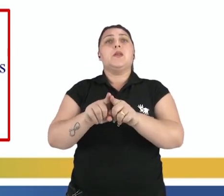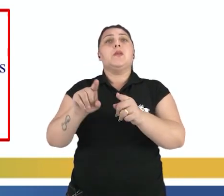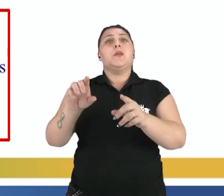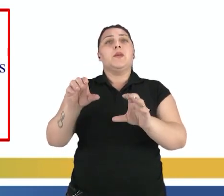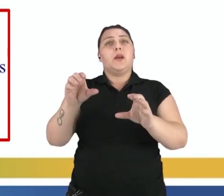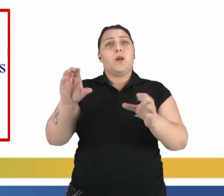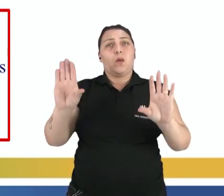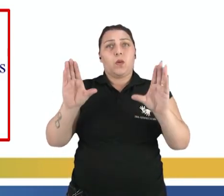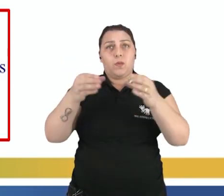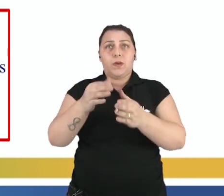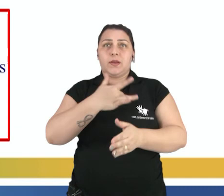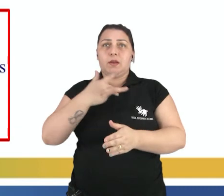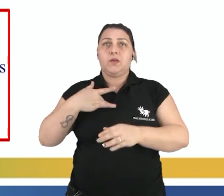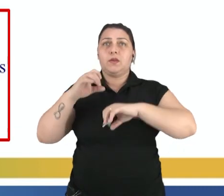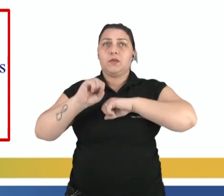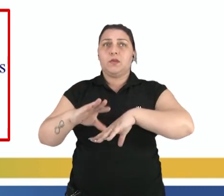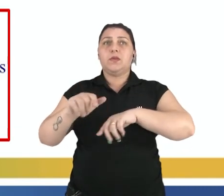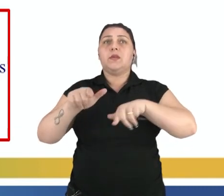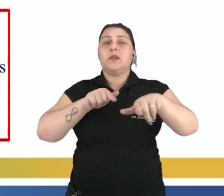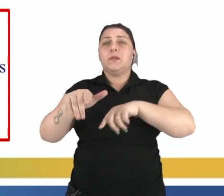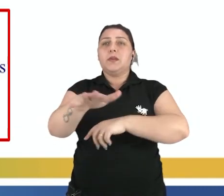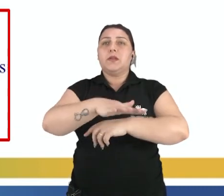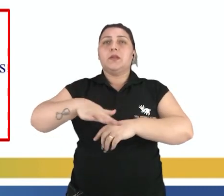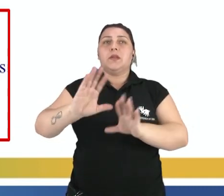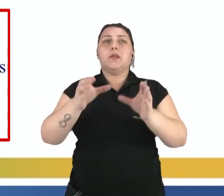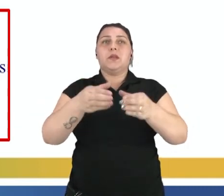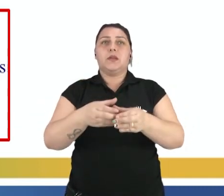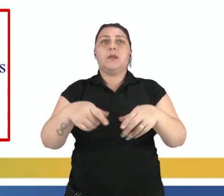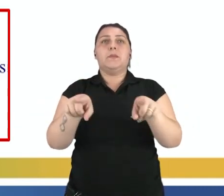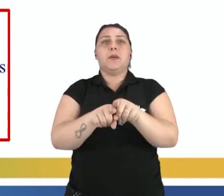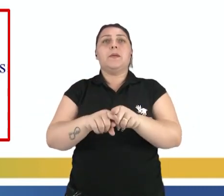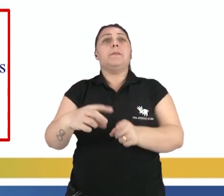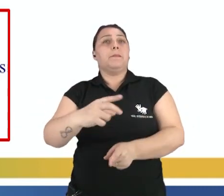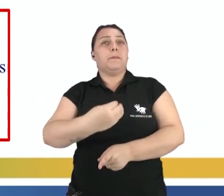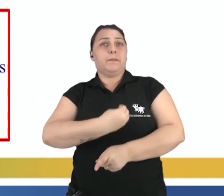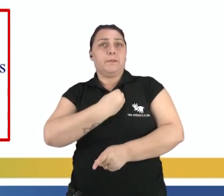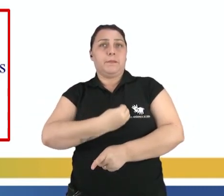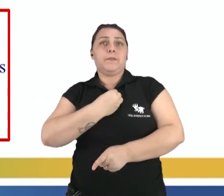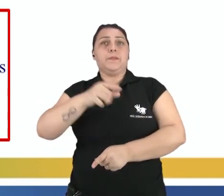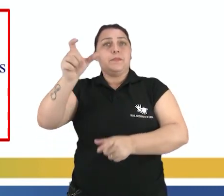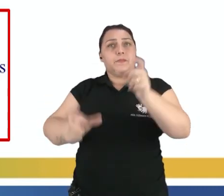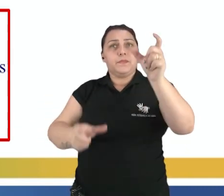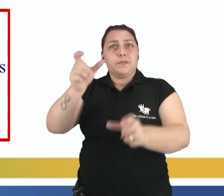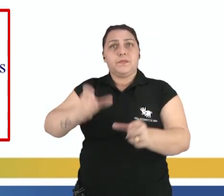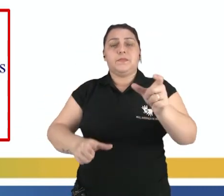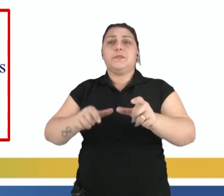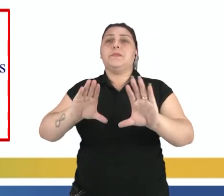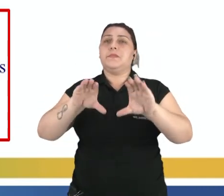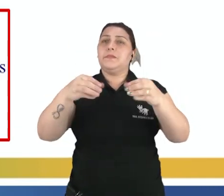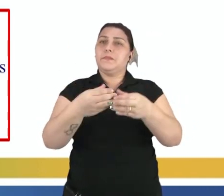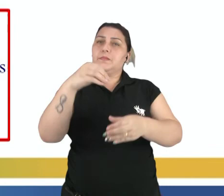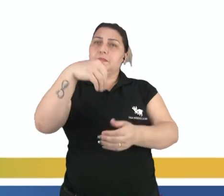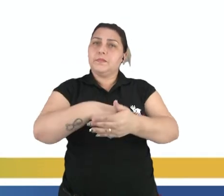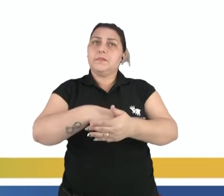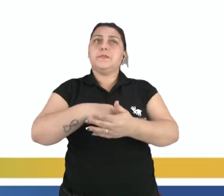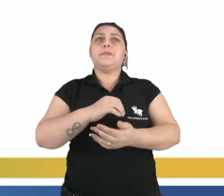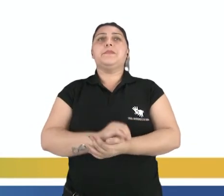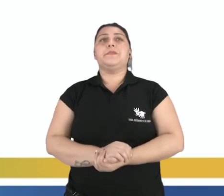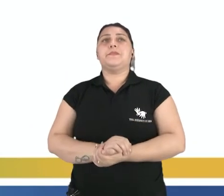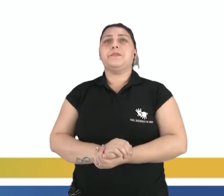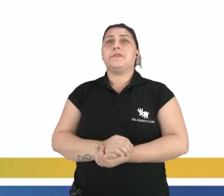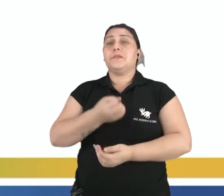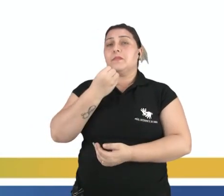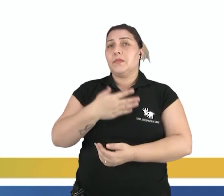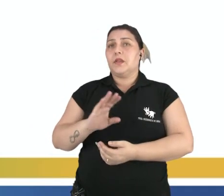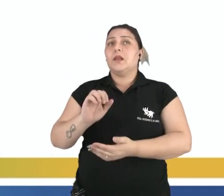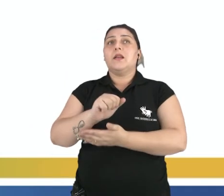recursos comunitários, como saúde, educação e serviços coletivos, e a maior participação do indivíduo nas atividades na comunidade.